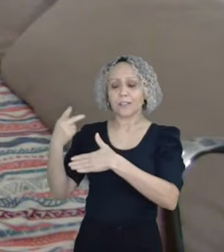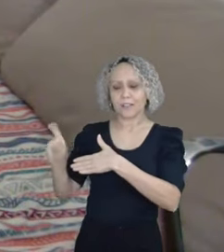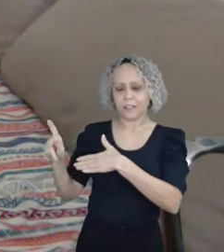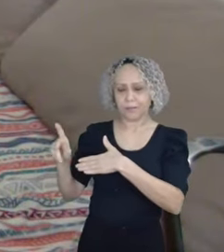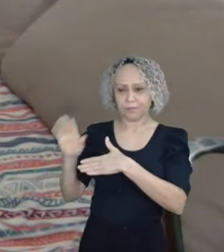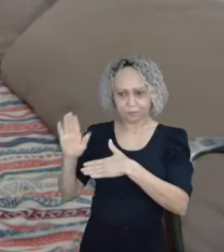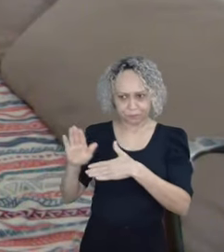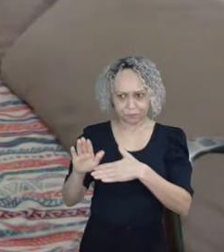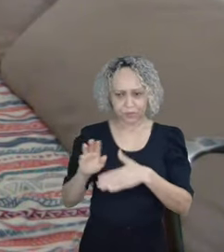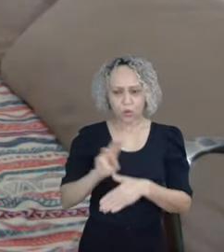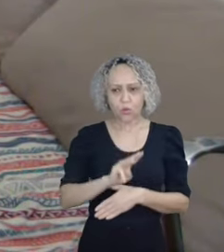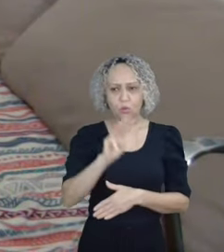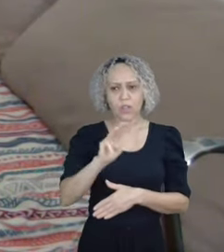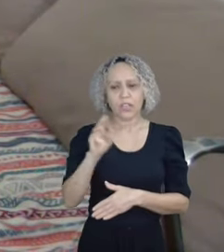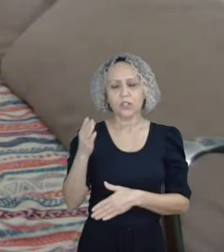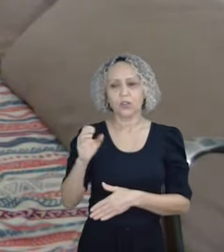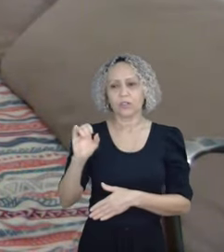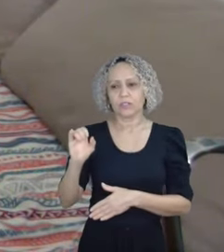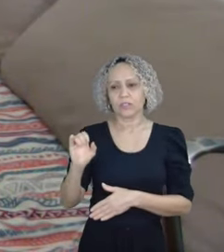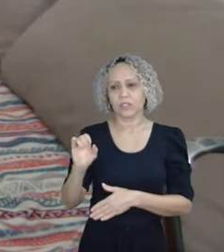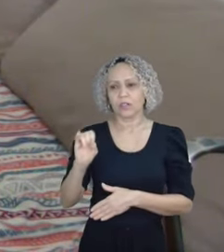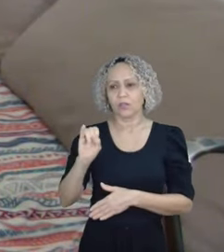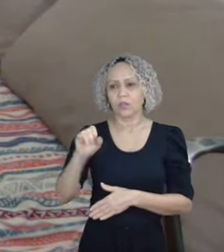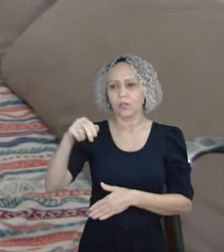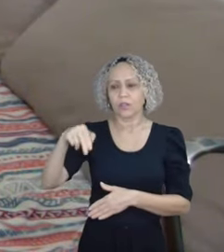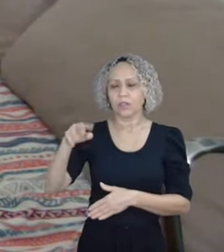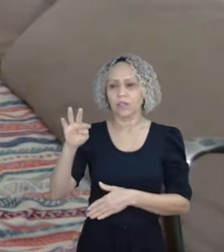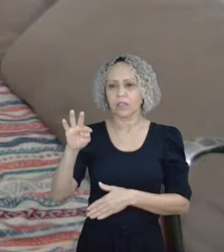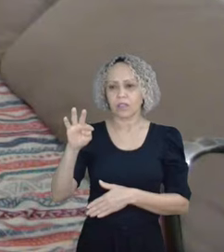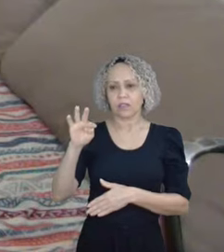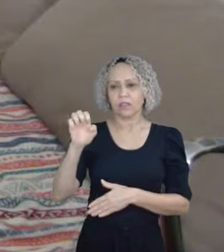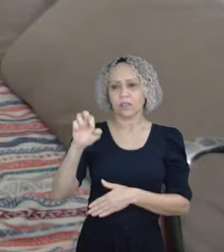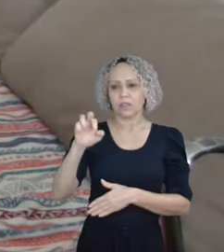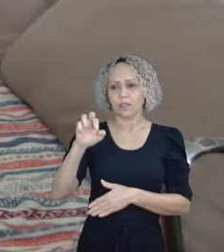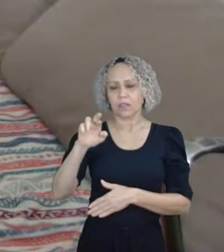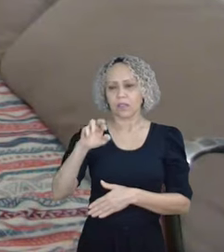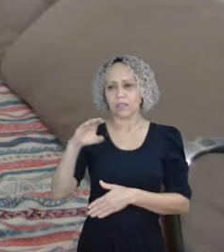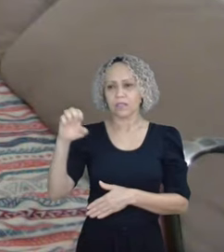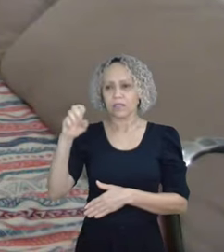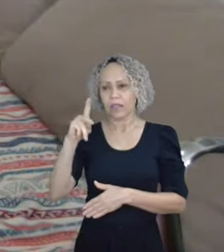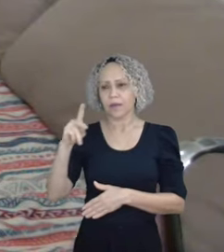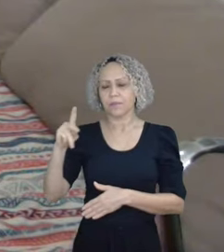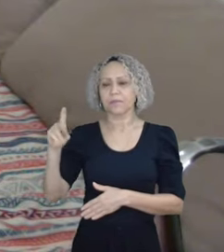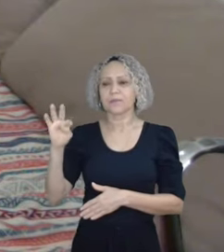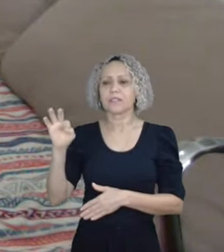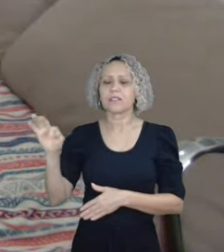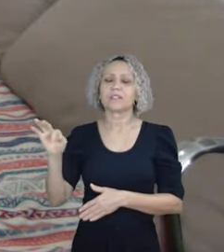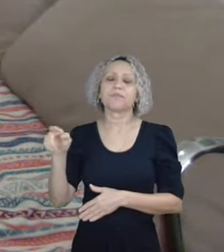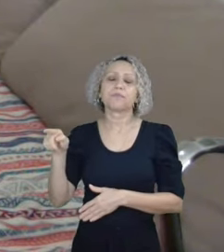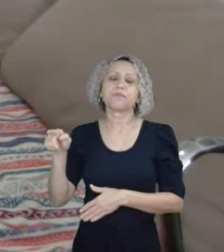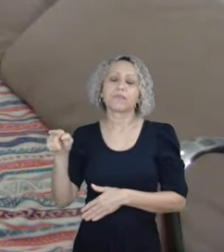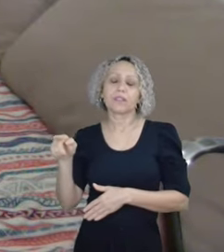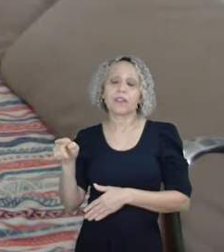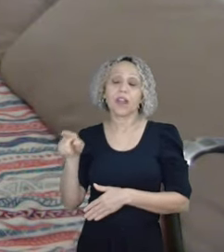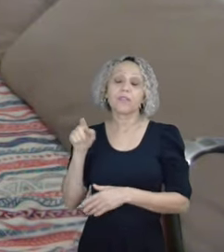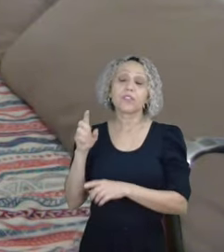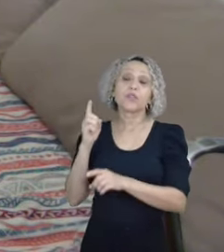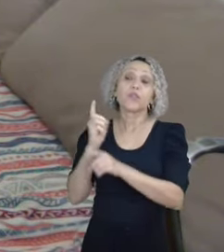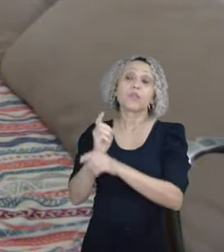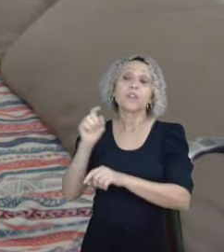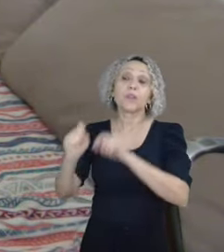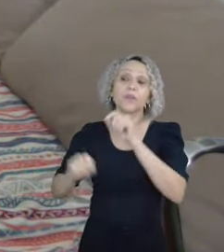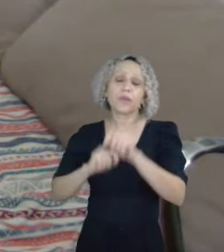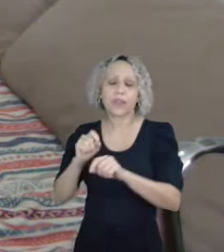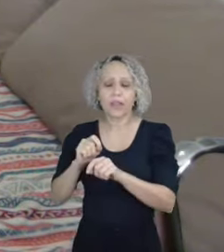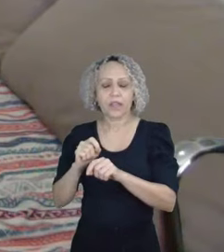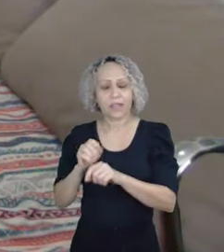Intercept publicou uma extensa reportagem mostrando que o Brasil descobriu reservas de lítio nos últimos anos, principalmente no Vale